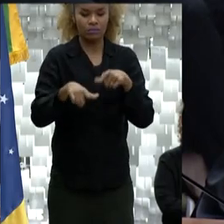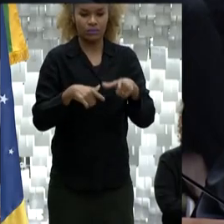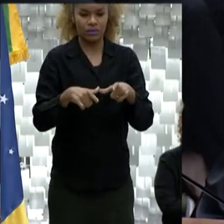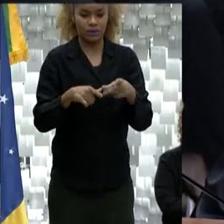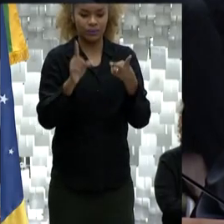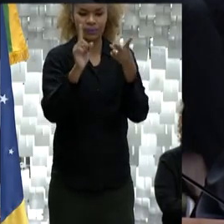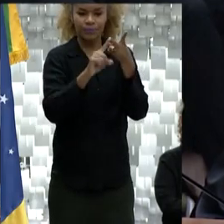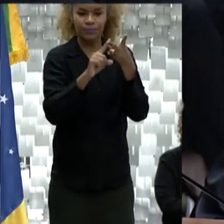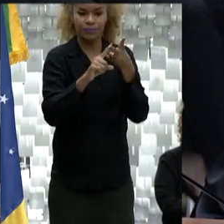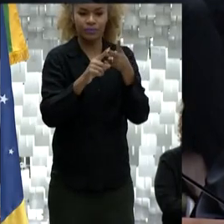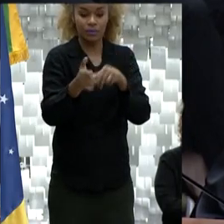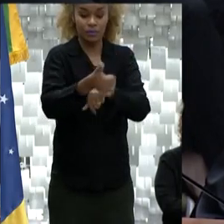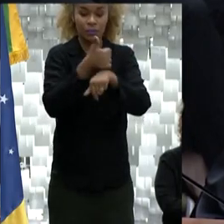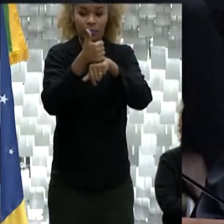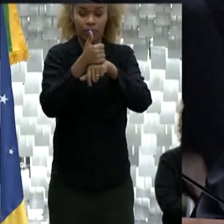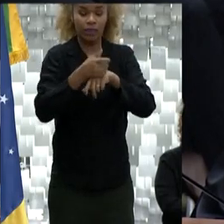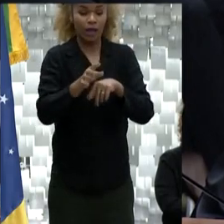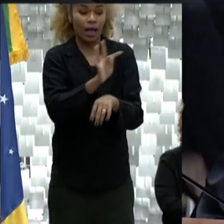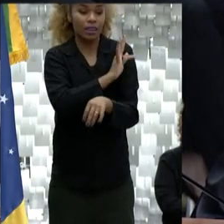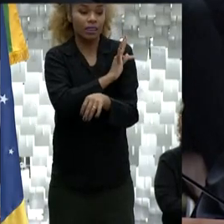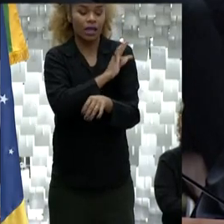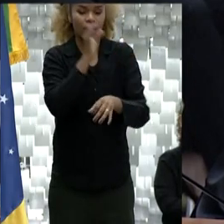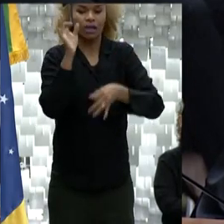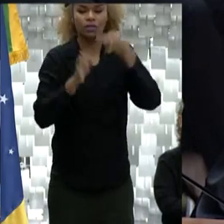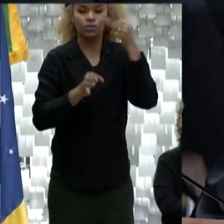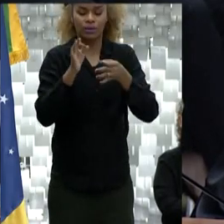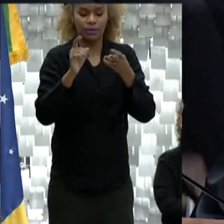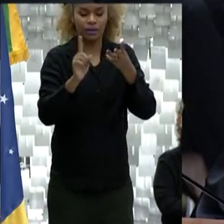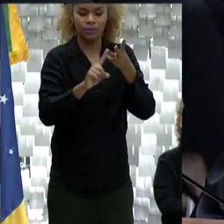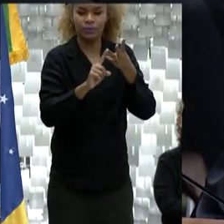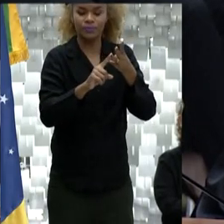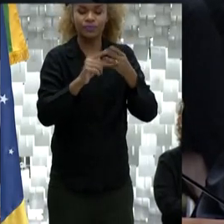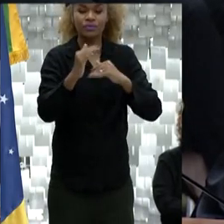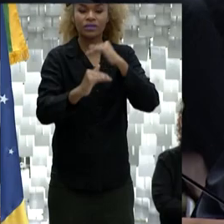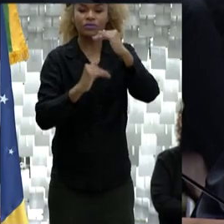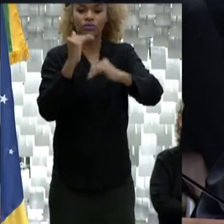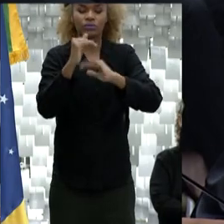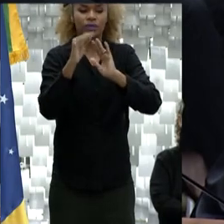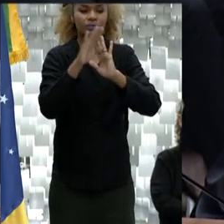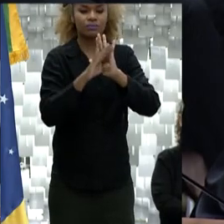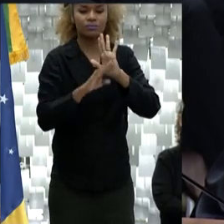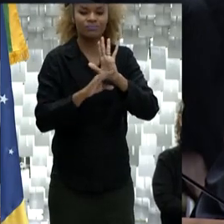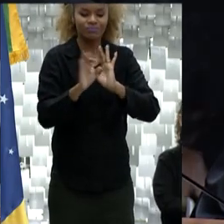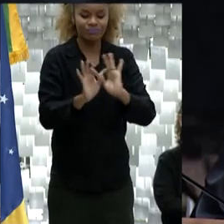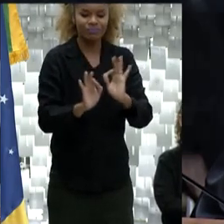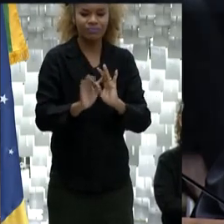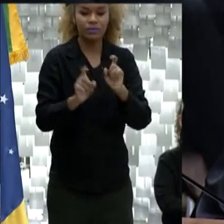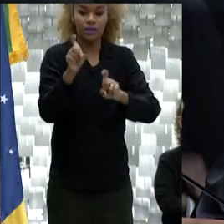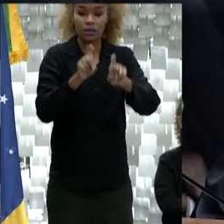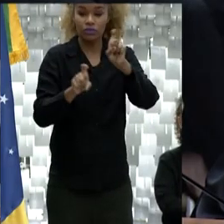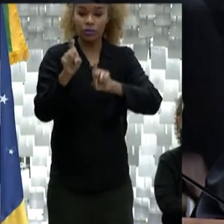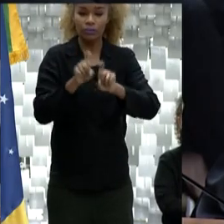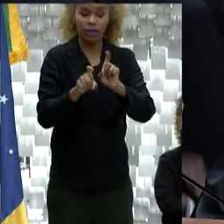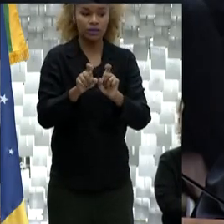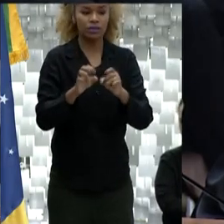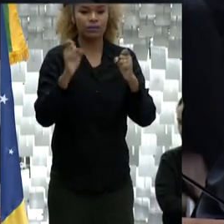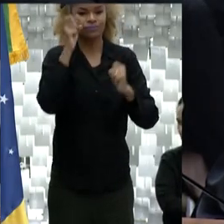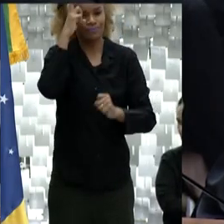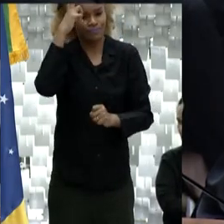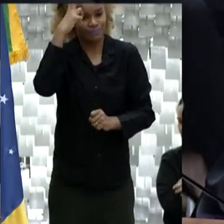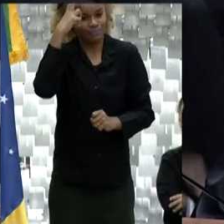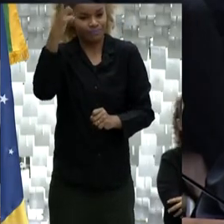o aprimoramento da técnica de julgamento e o desenvolvimento de programas de informática